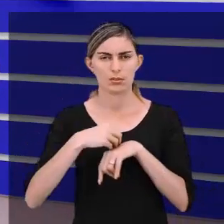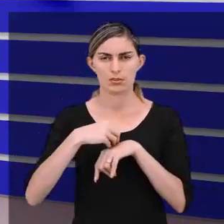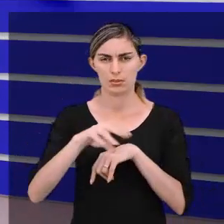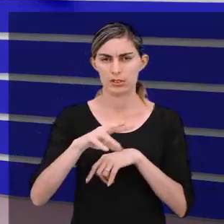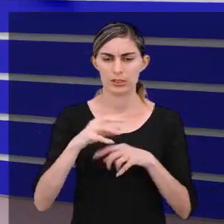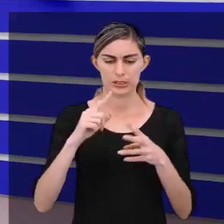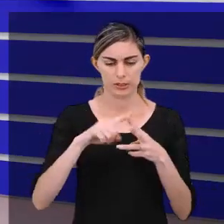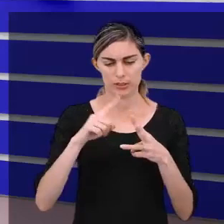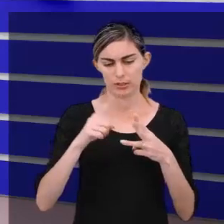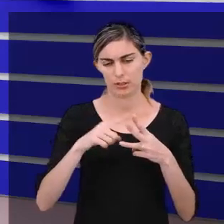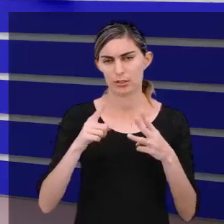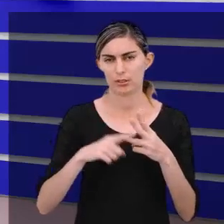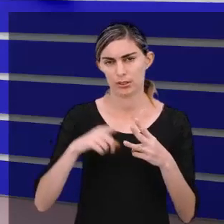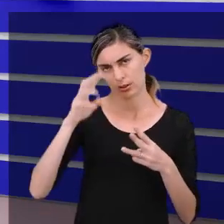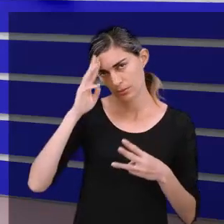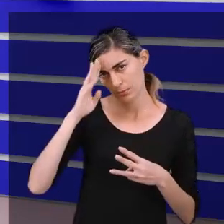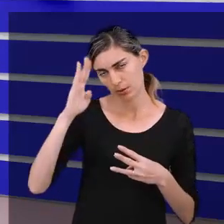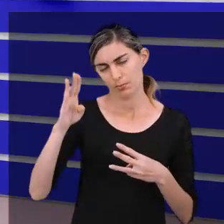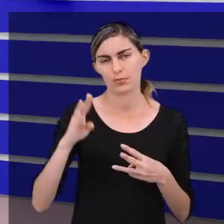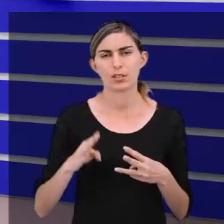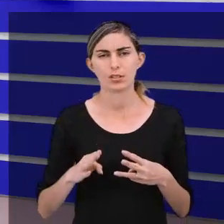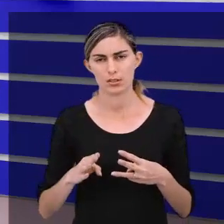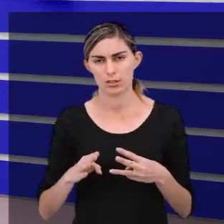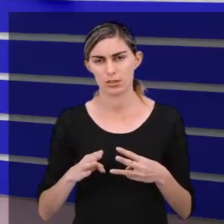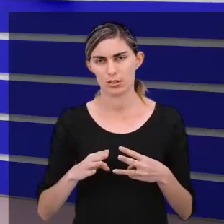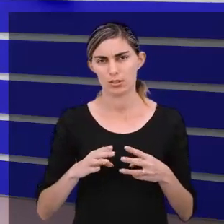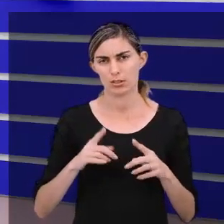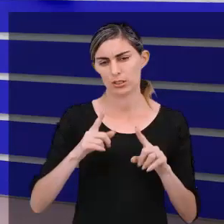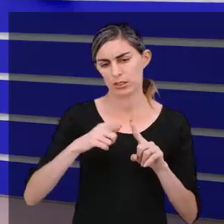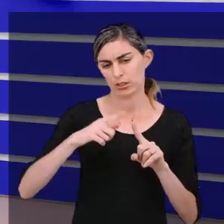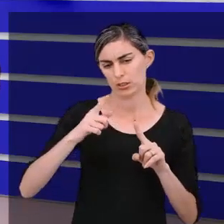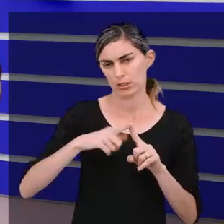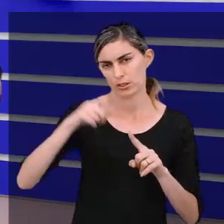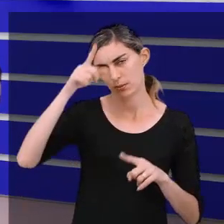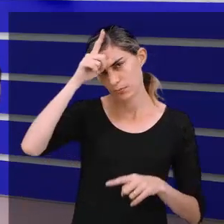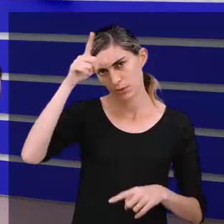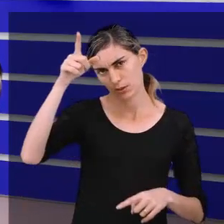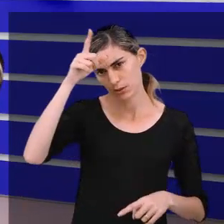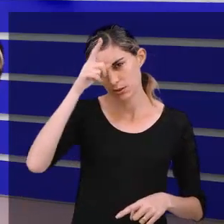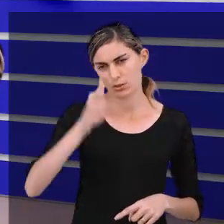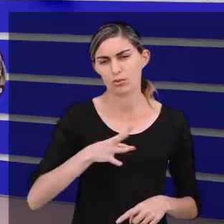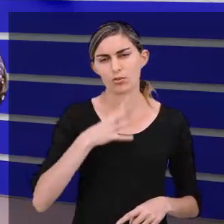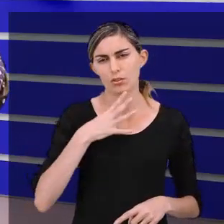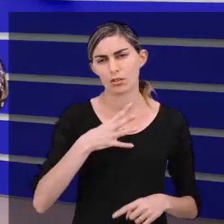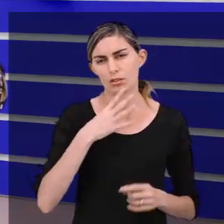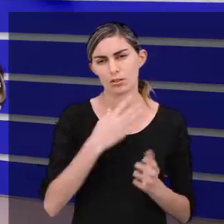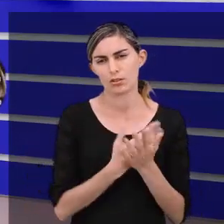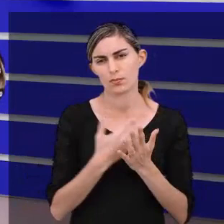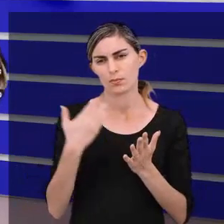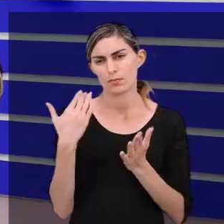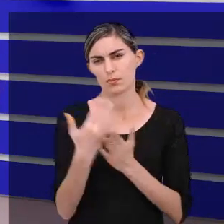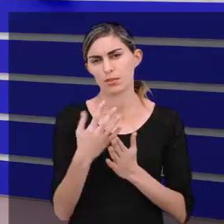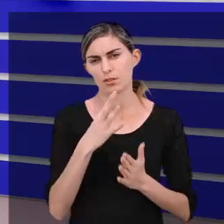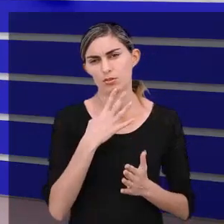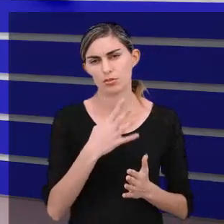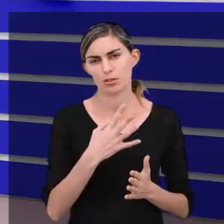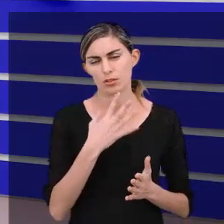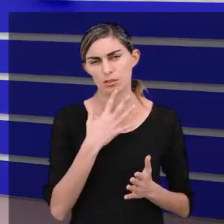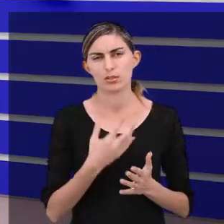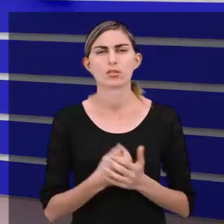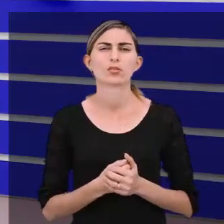vocês os 3 principais estilos de liderança conhecidos mais conhecidos, na verdade, mais